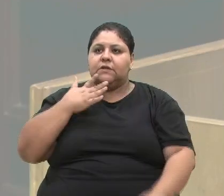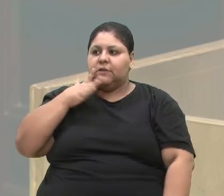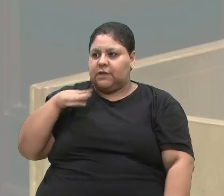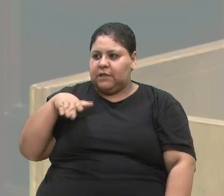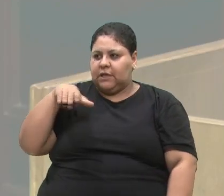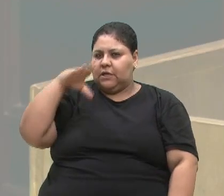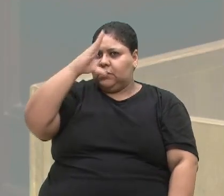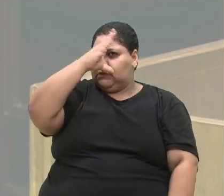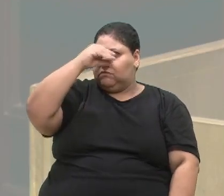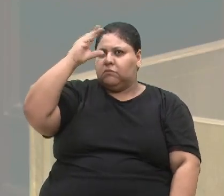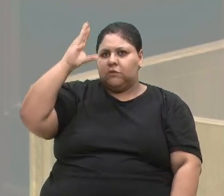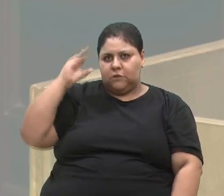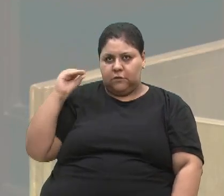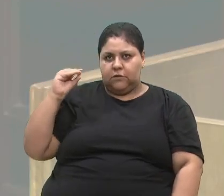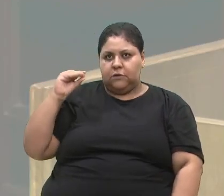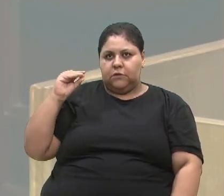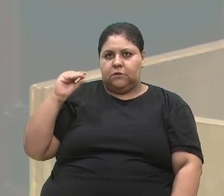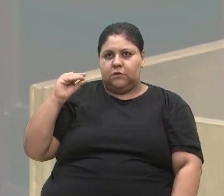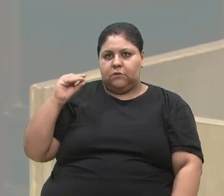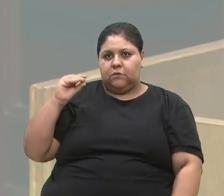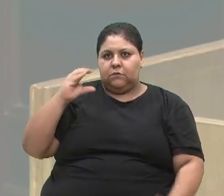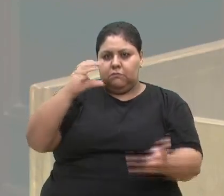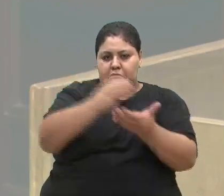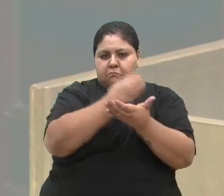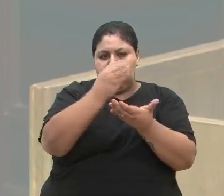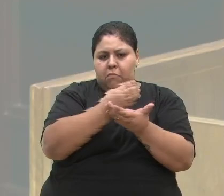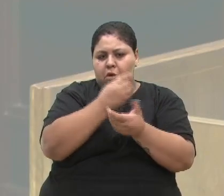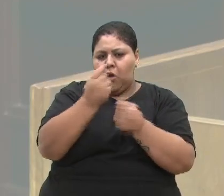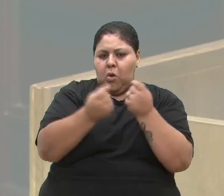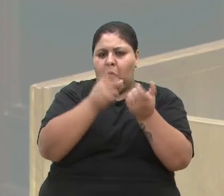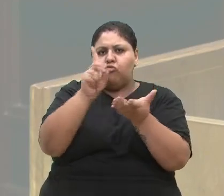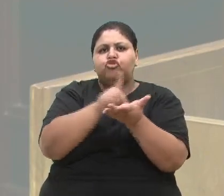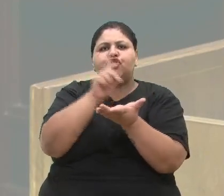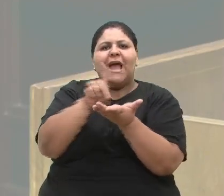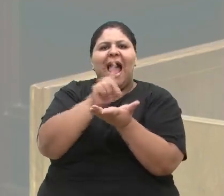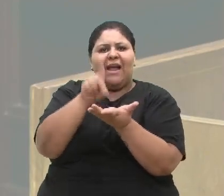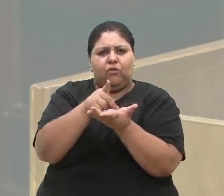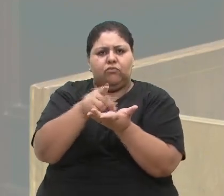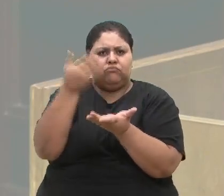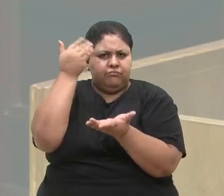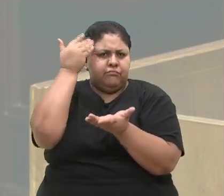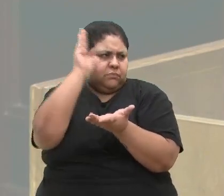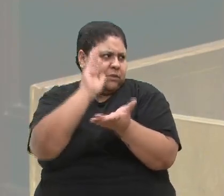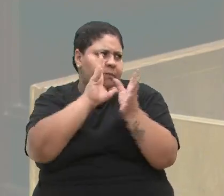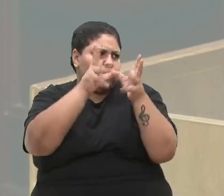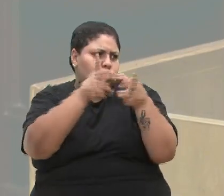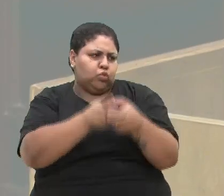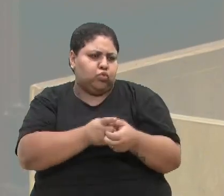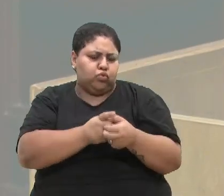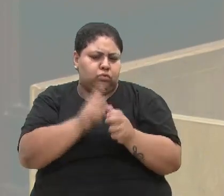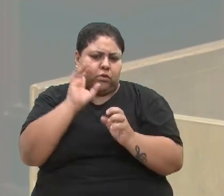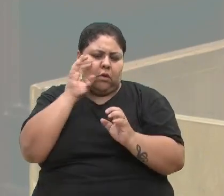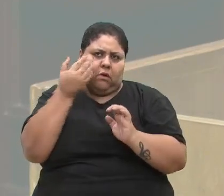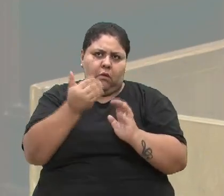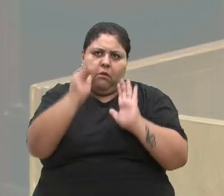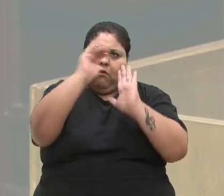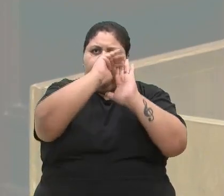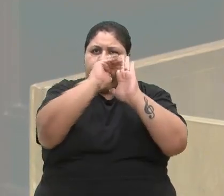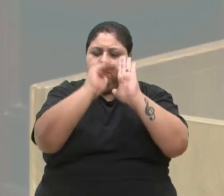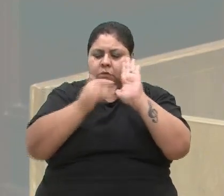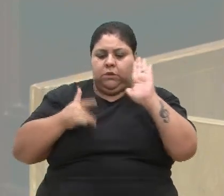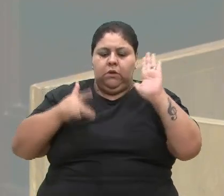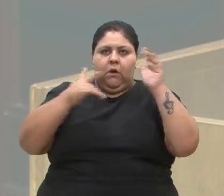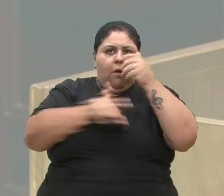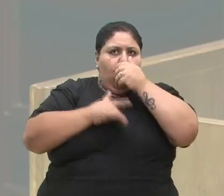né? Essa caderneta da criança é como se fosse o diário, vereador, o diário de tudo o que acontece com a saúde